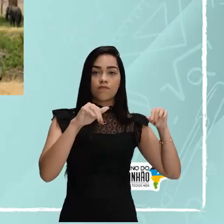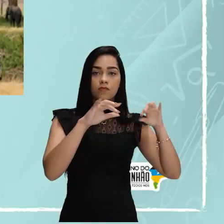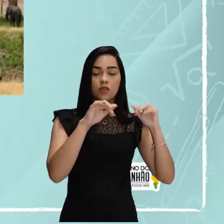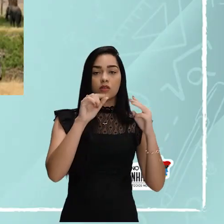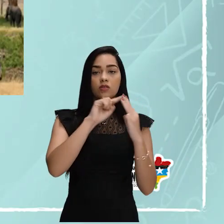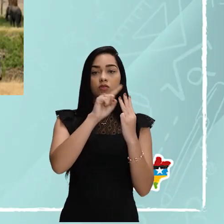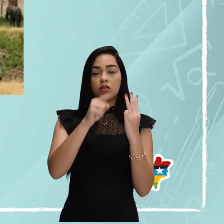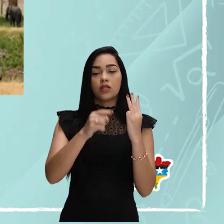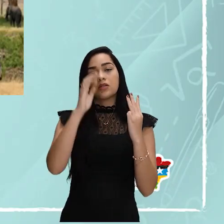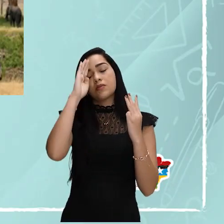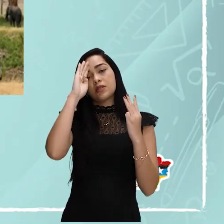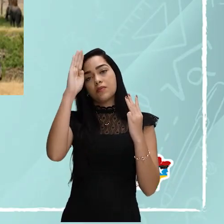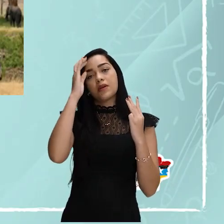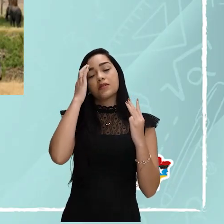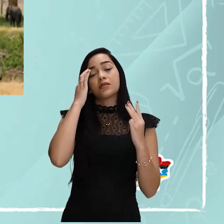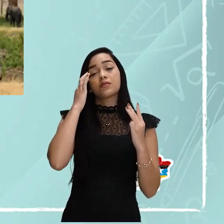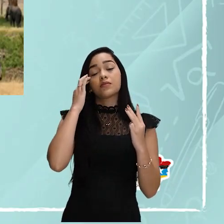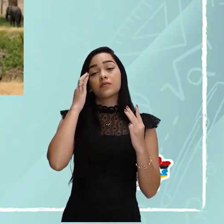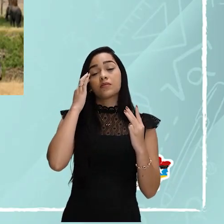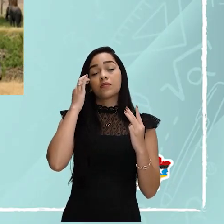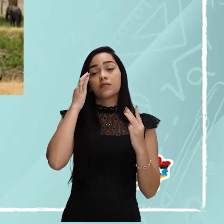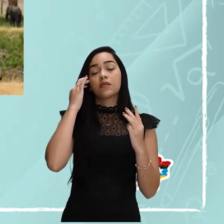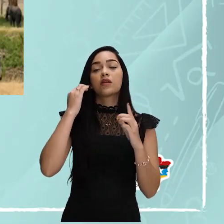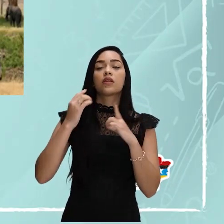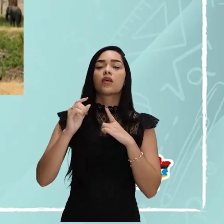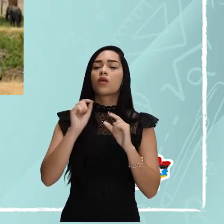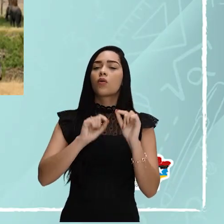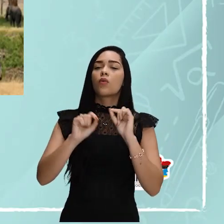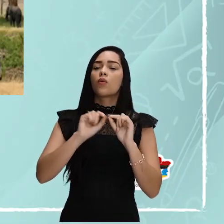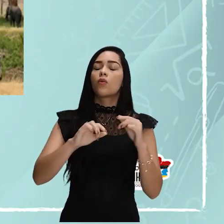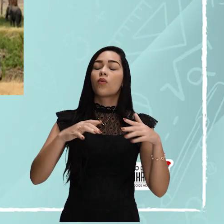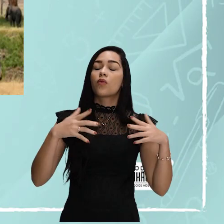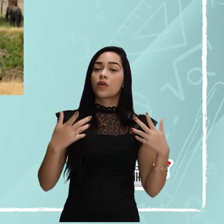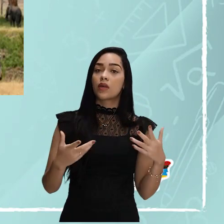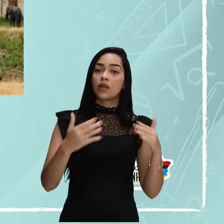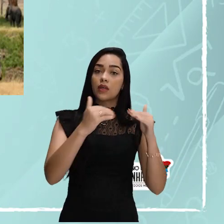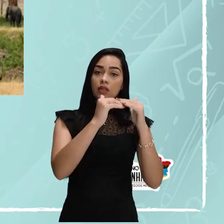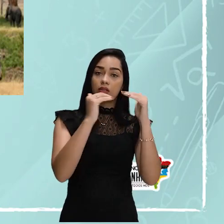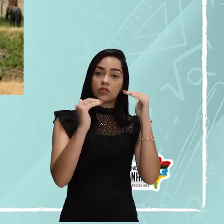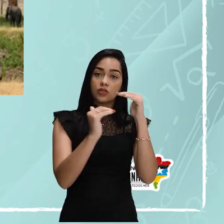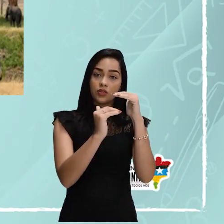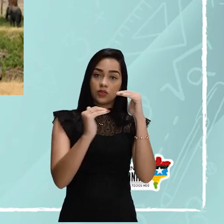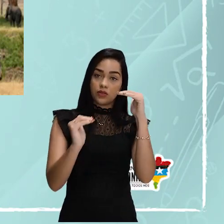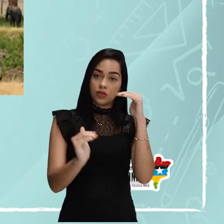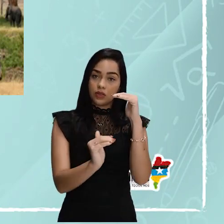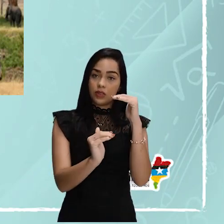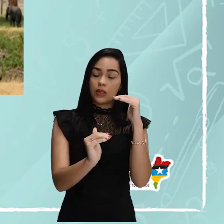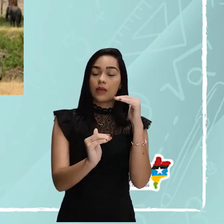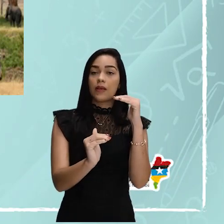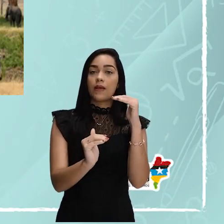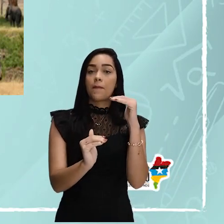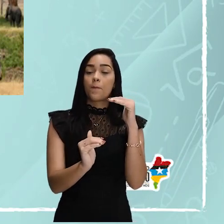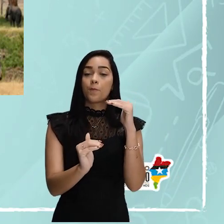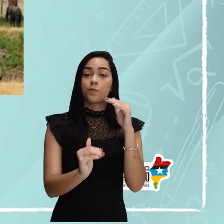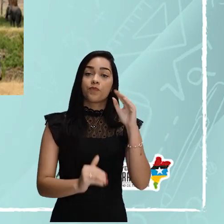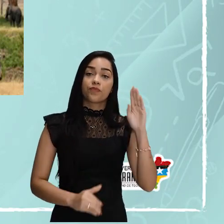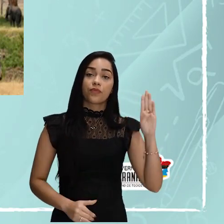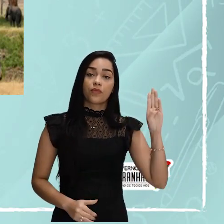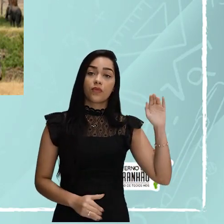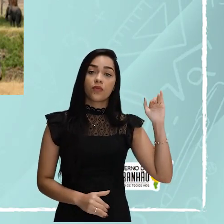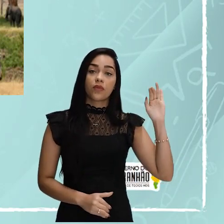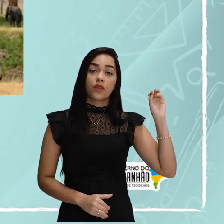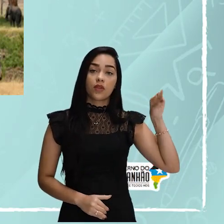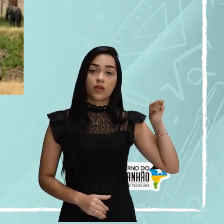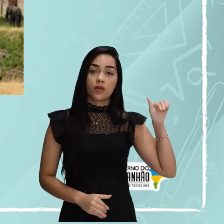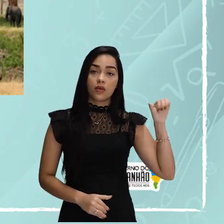3 principais biociclos. Cada biociclo ele vai se subdividir em biomas,